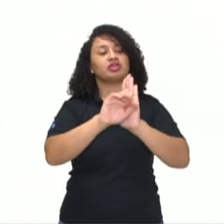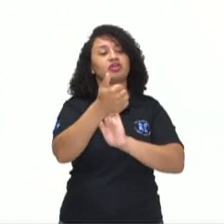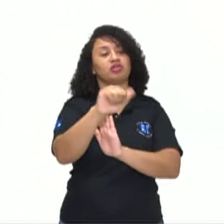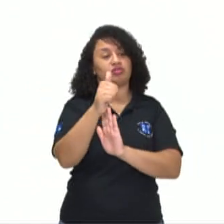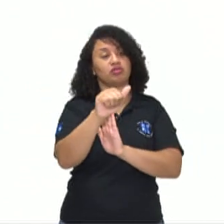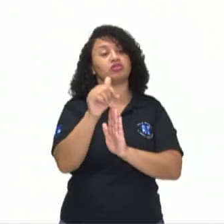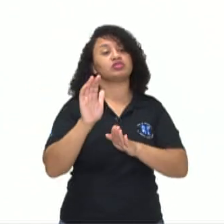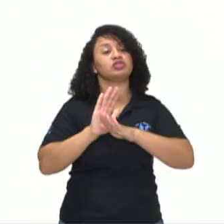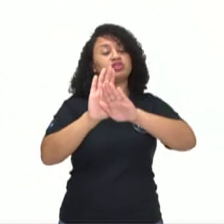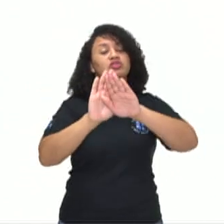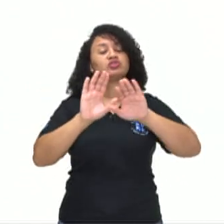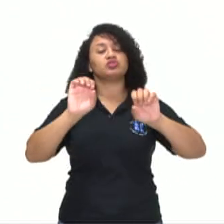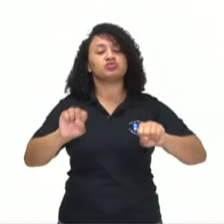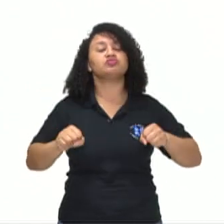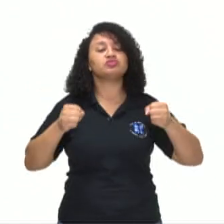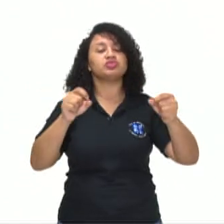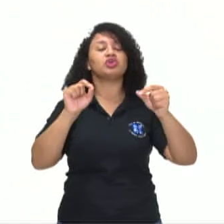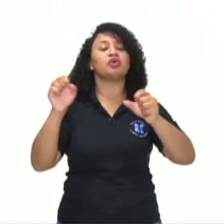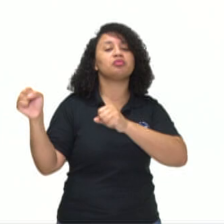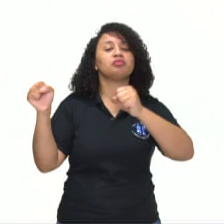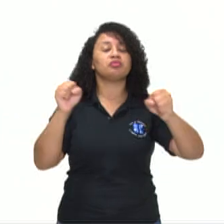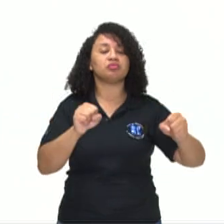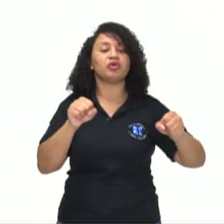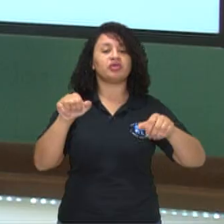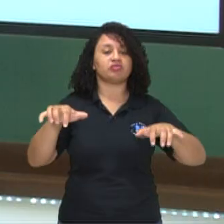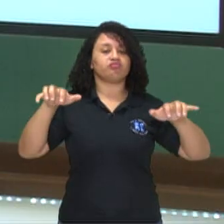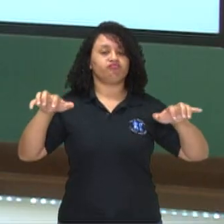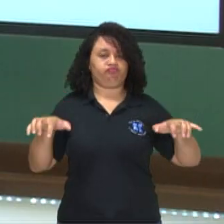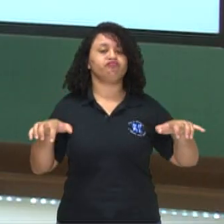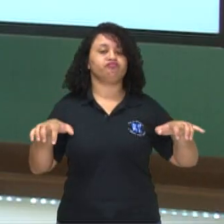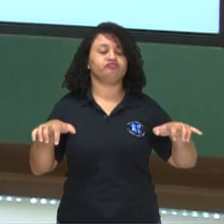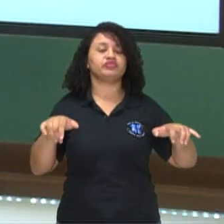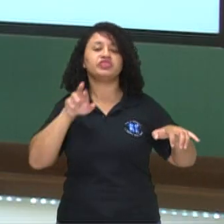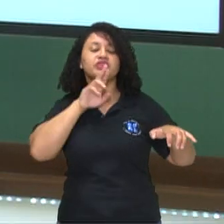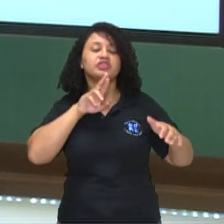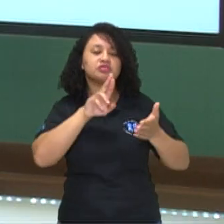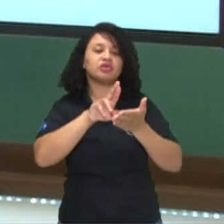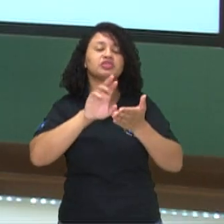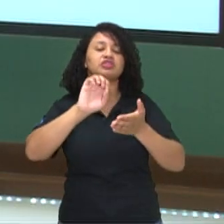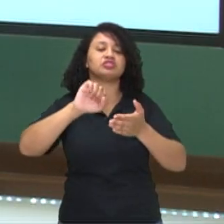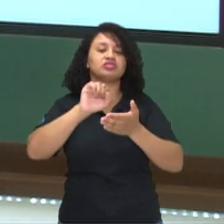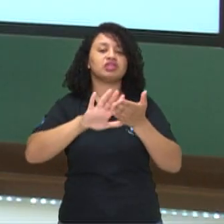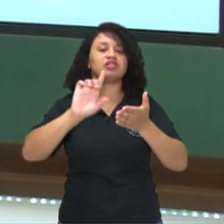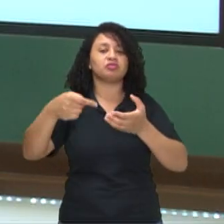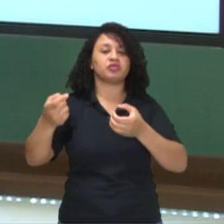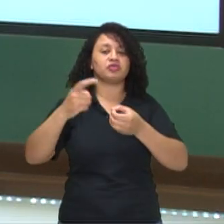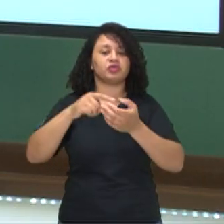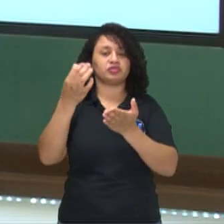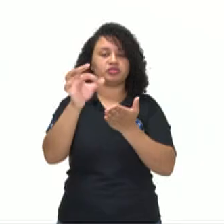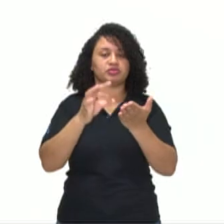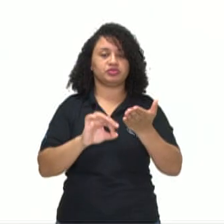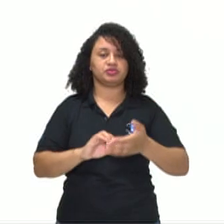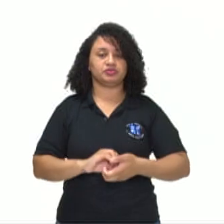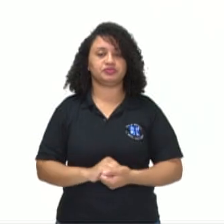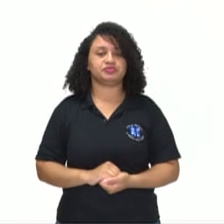que contribuíram com o fortalecimento do poder real. Responda a atividade, a gente volta com a correção.